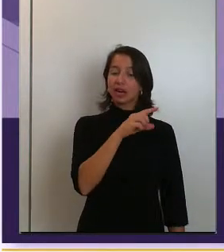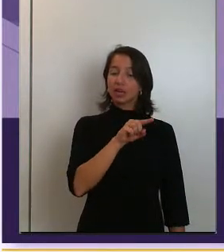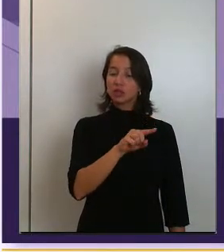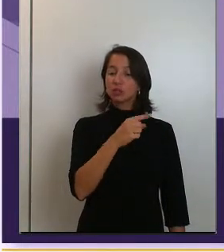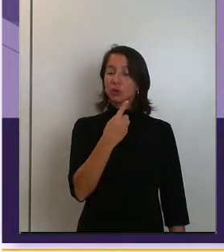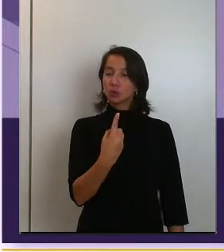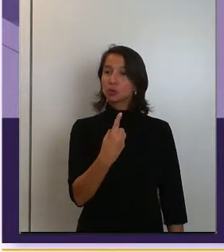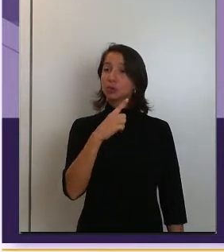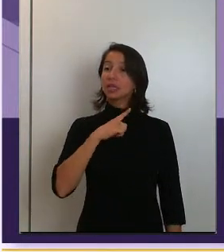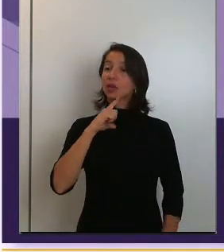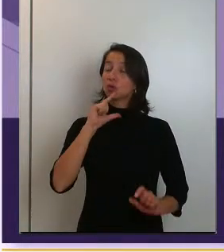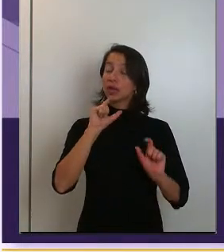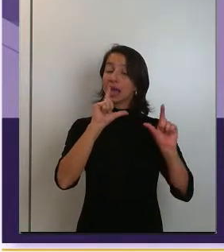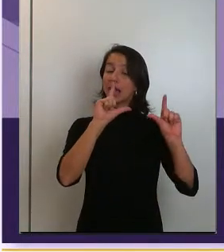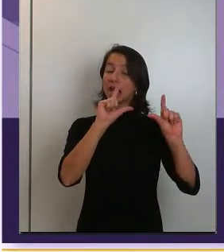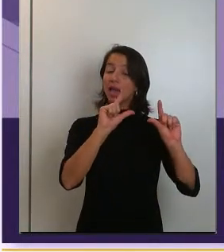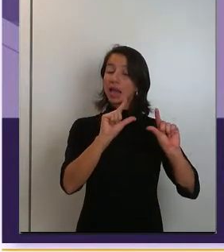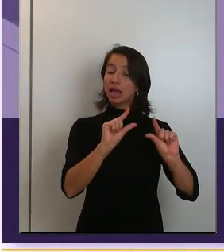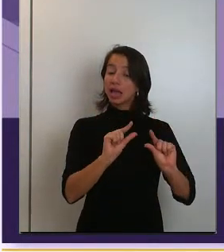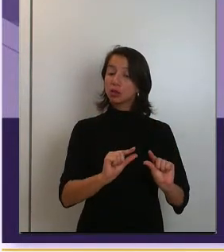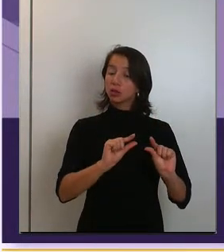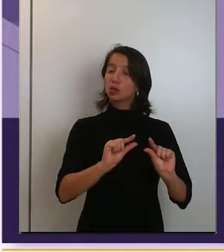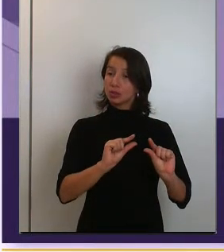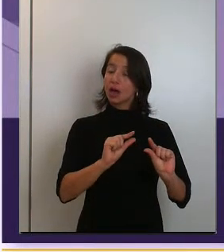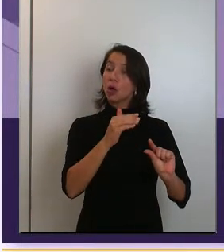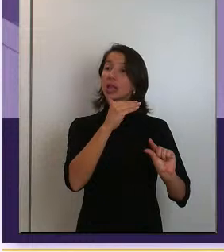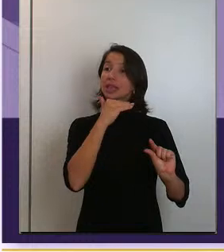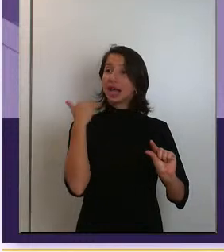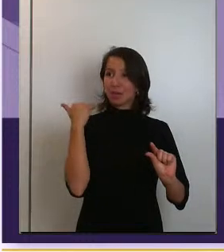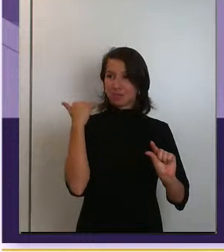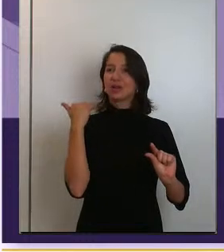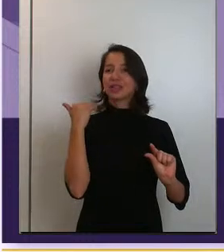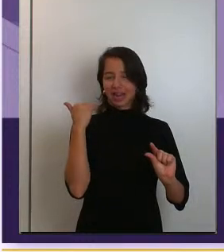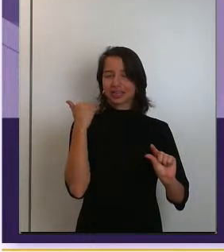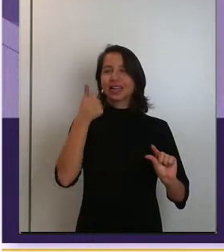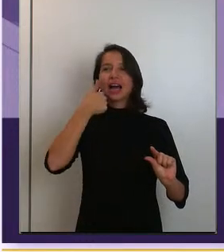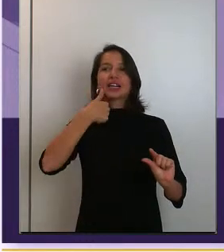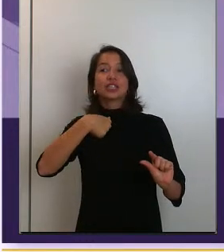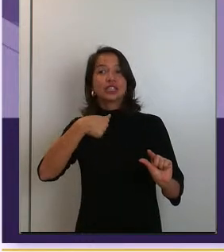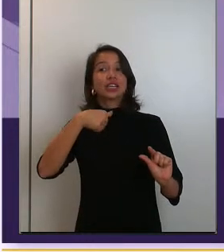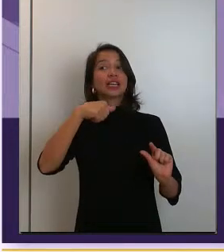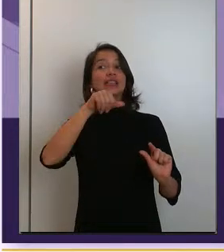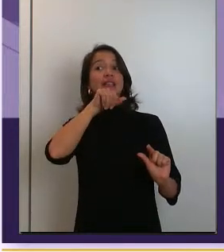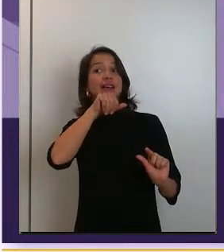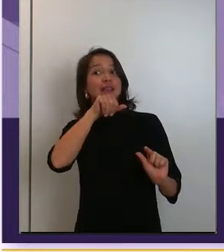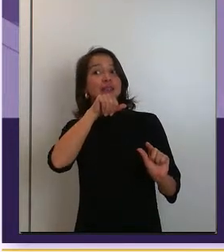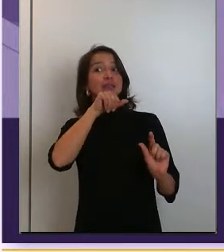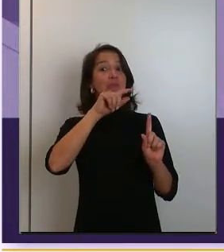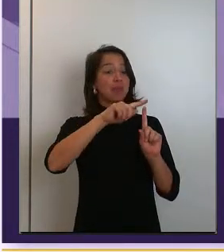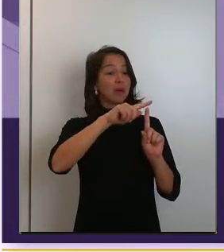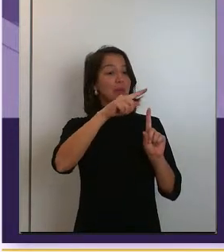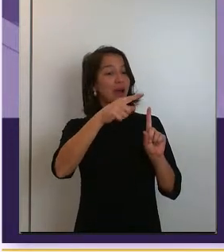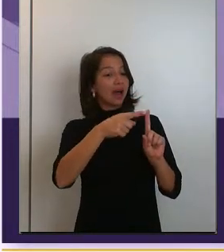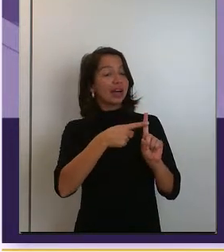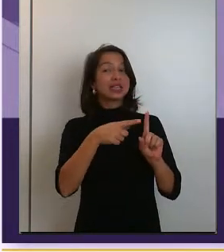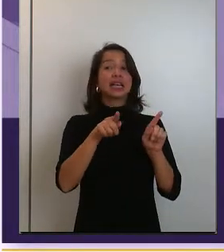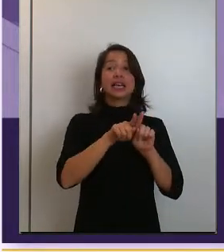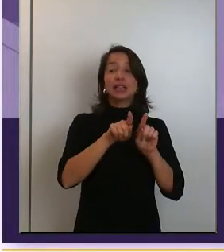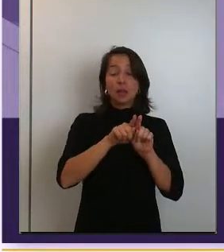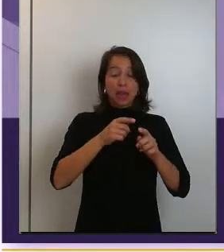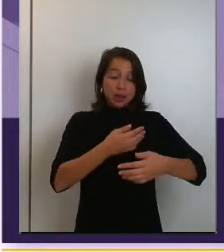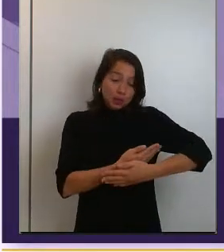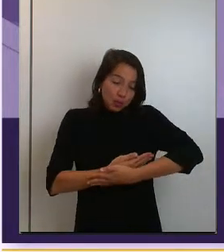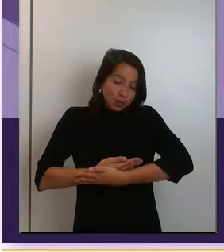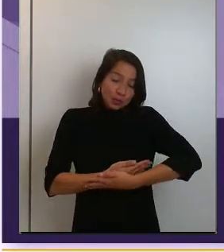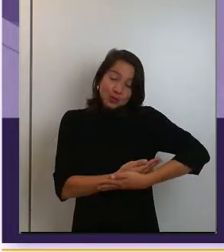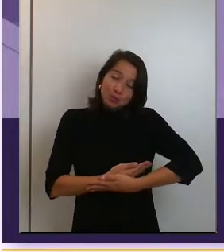materna global. E no item 3.2, a importância da redução da mortalidade dos recém-nascidos, que evidentemente, né,